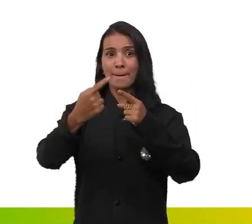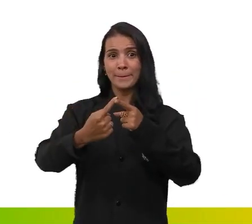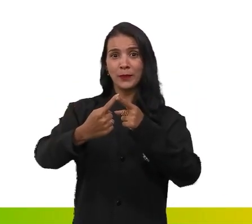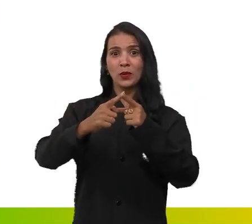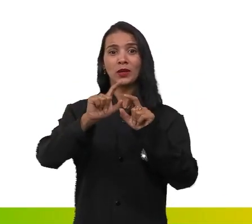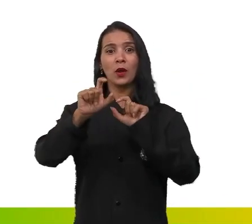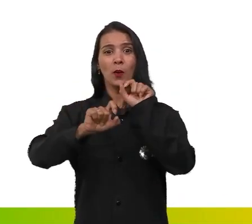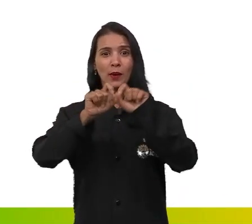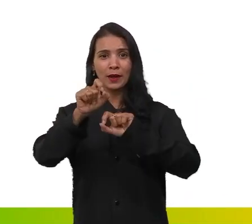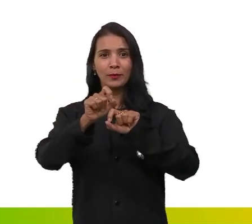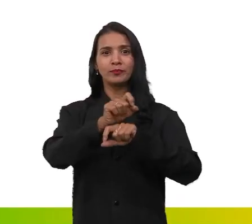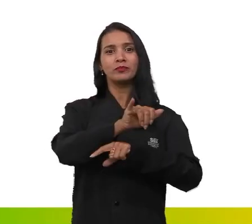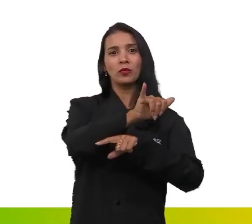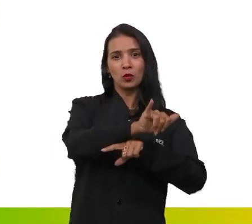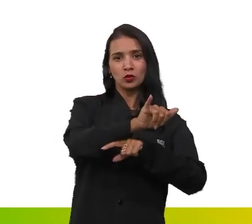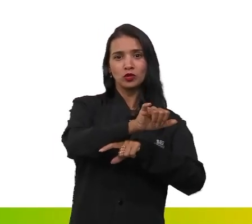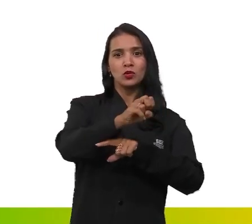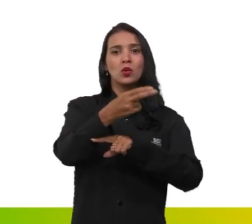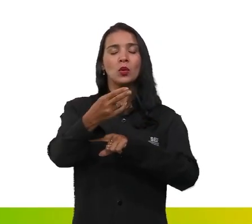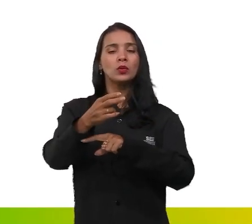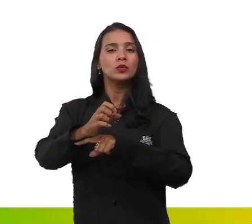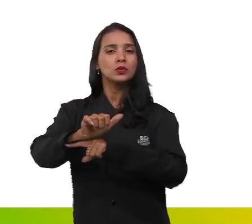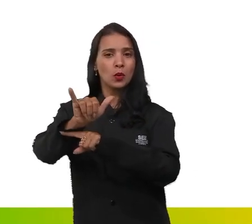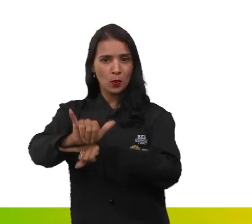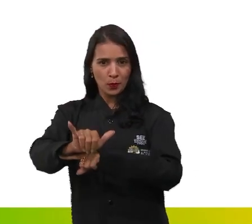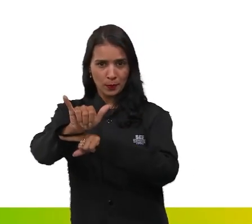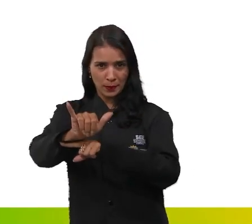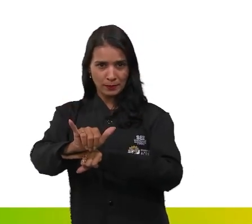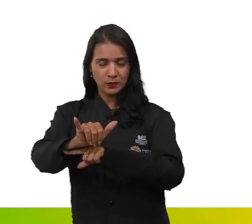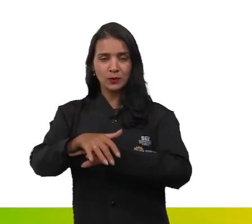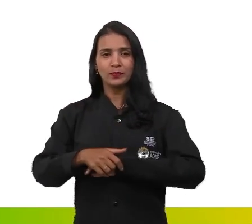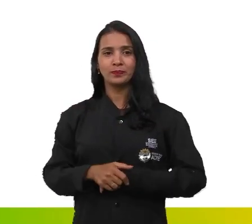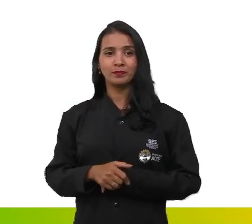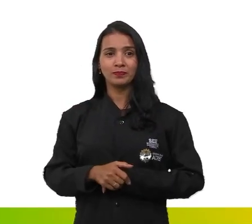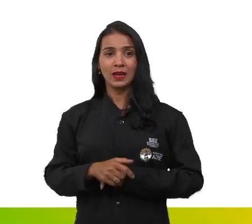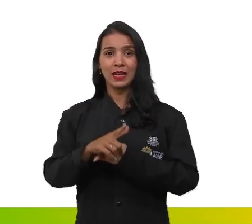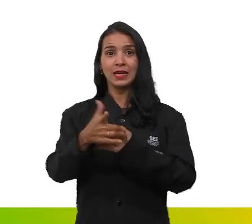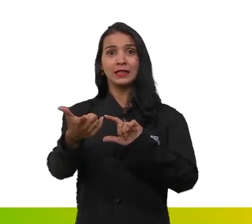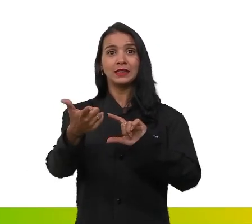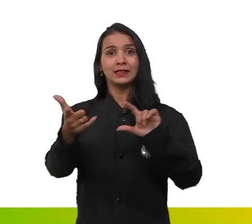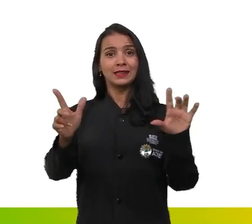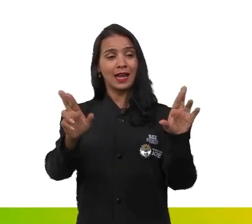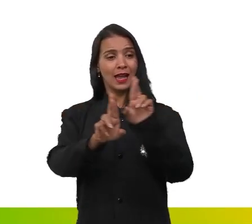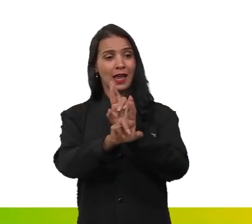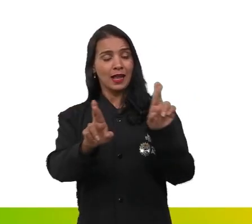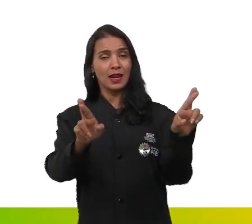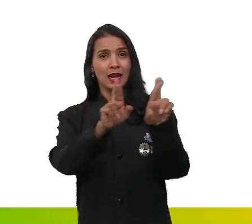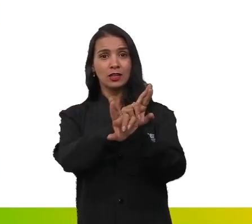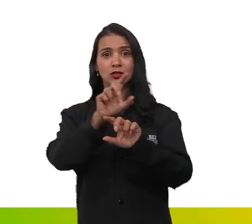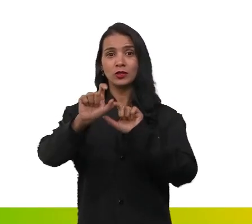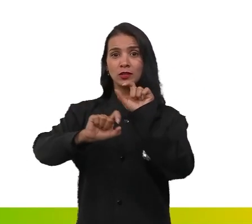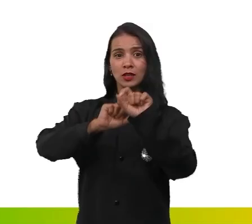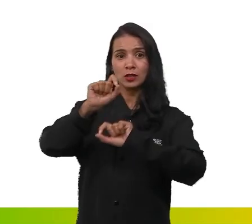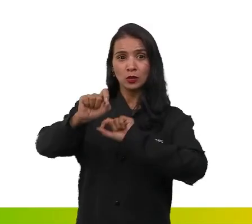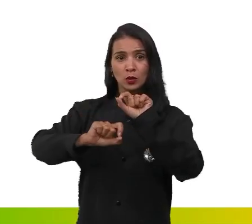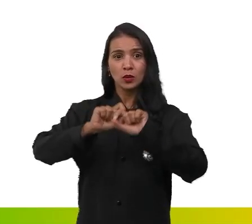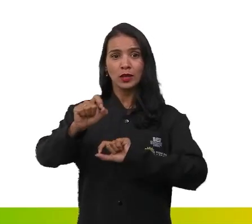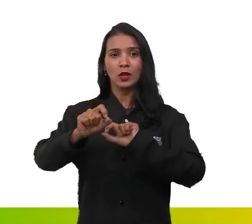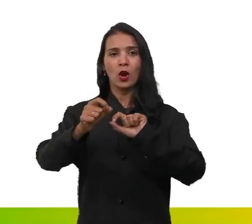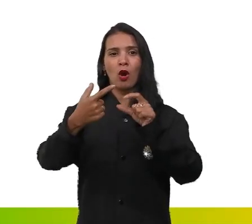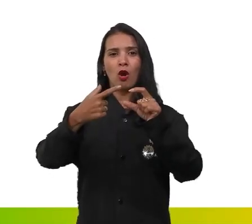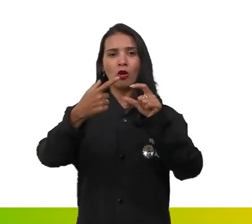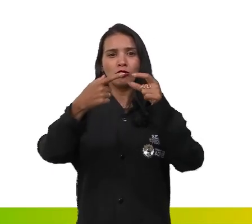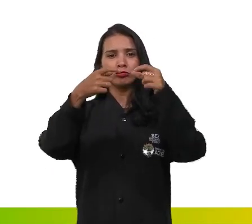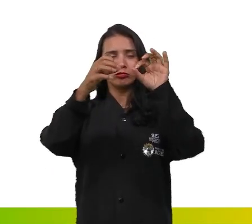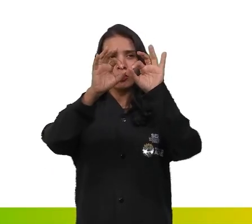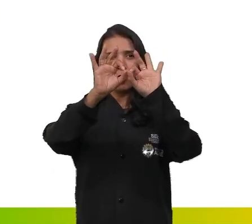determinada característica estão, olha só, localizados nos cromossomos sexuais, o X ou o Y. Vamos